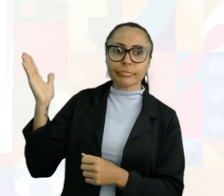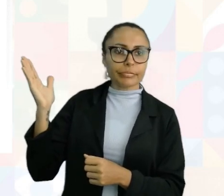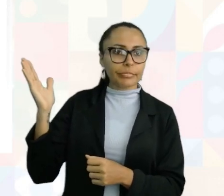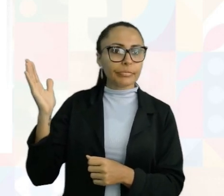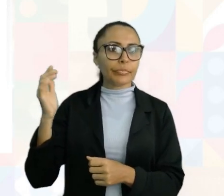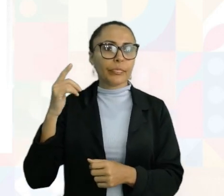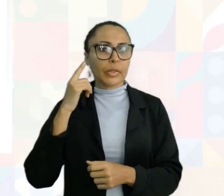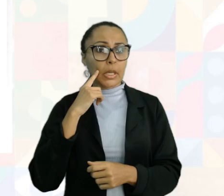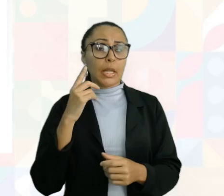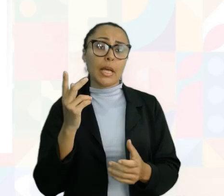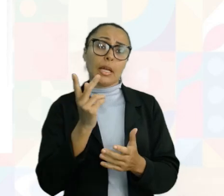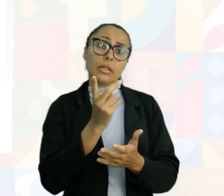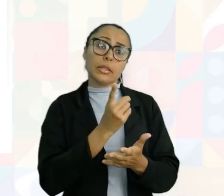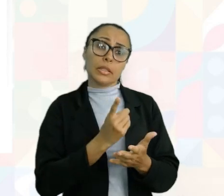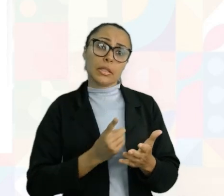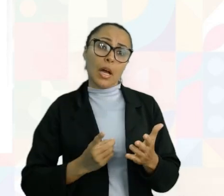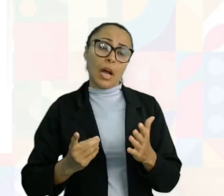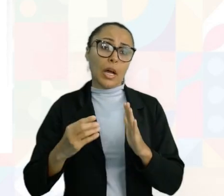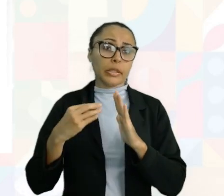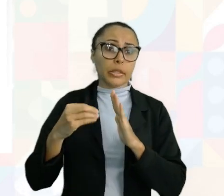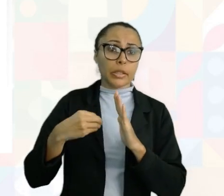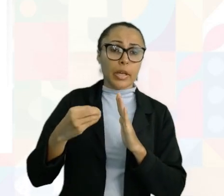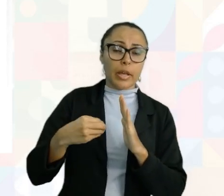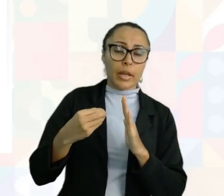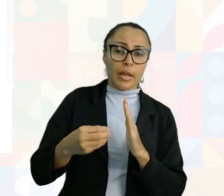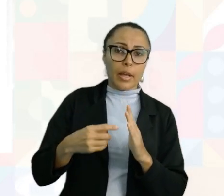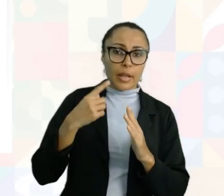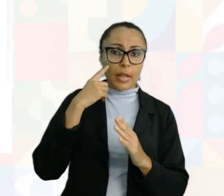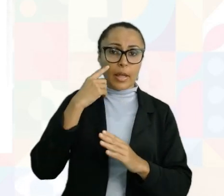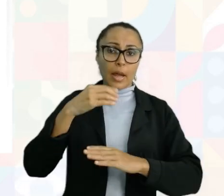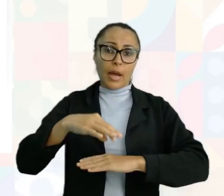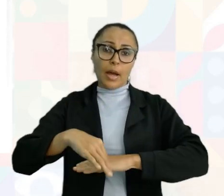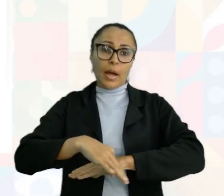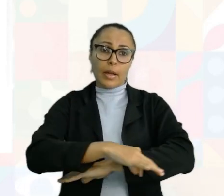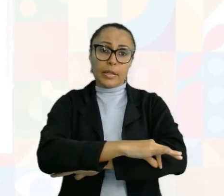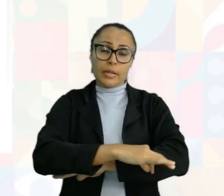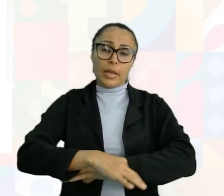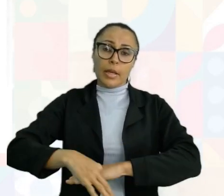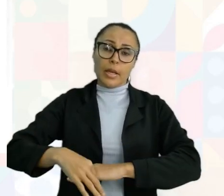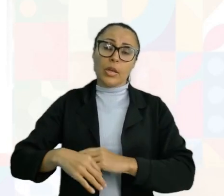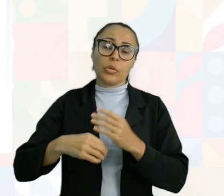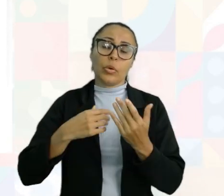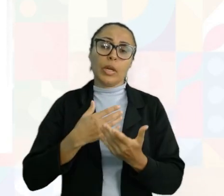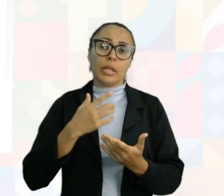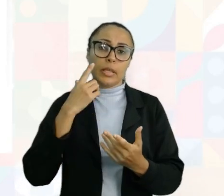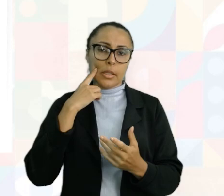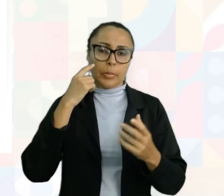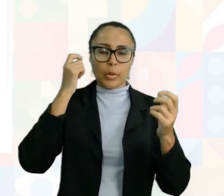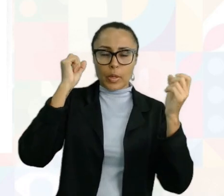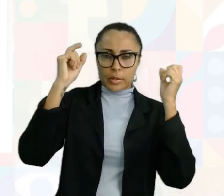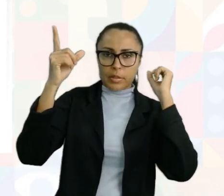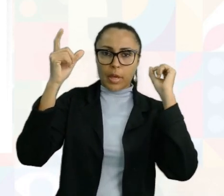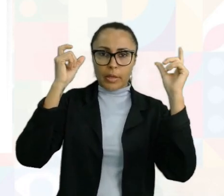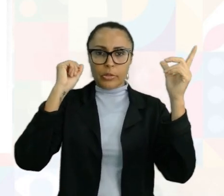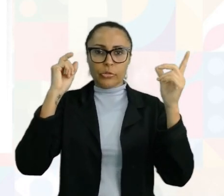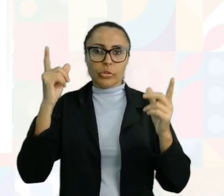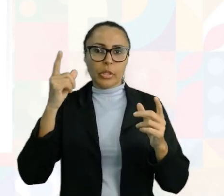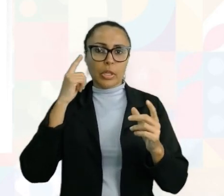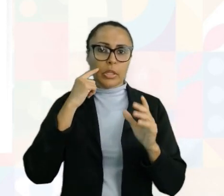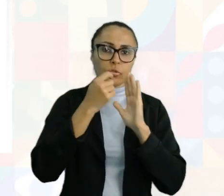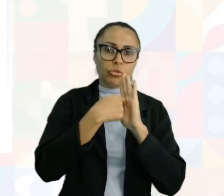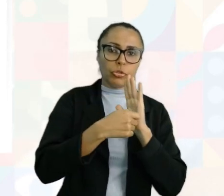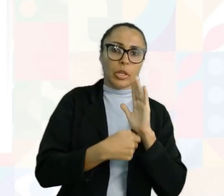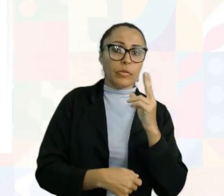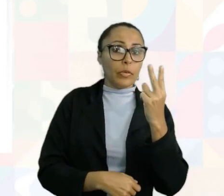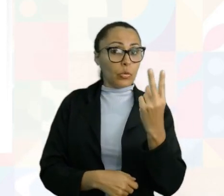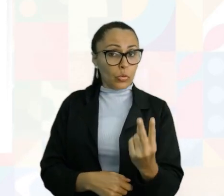era designer, ele era arquiteto, ele era um cara que trabalhava muito com as ideias e ele escreveu dois livros